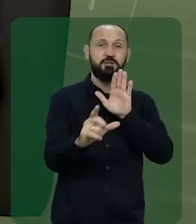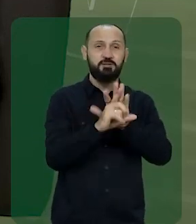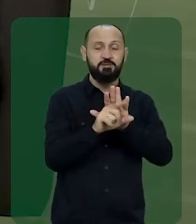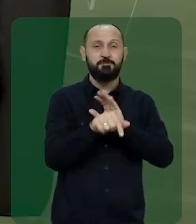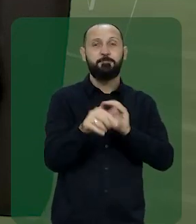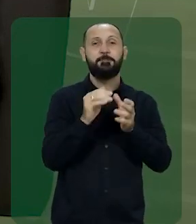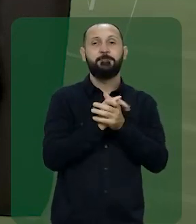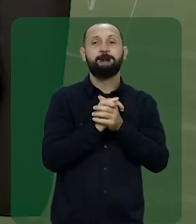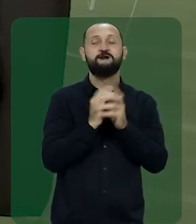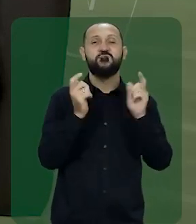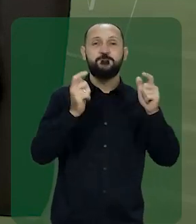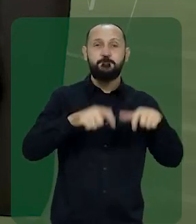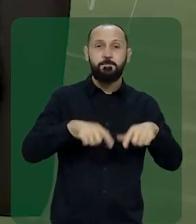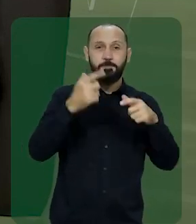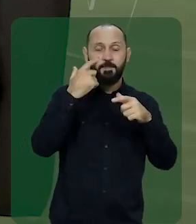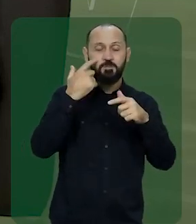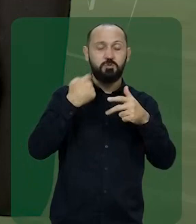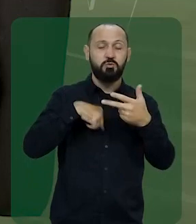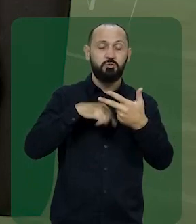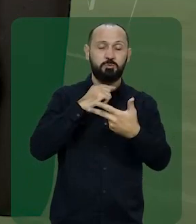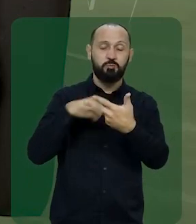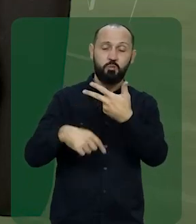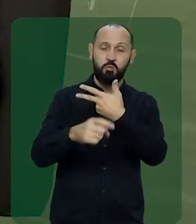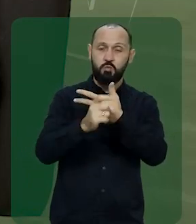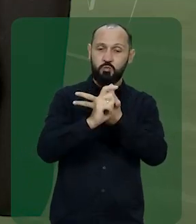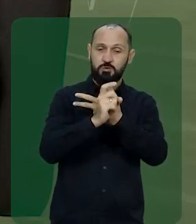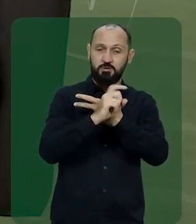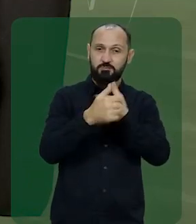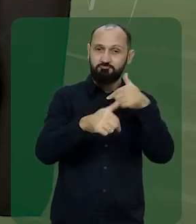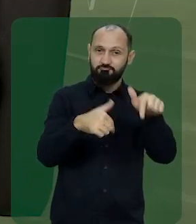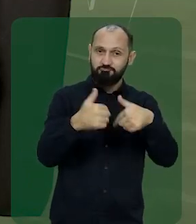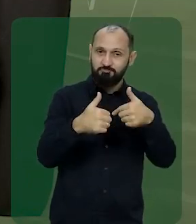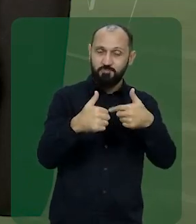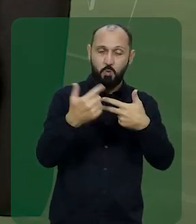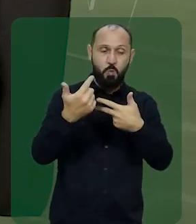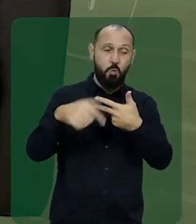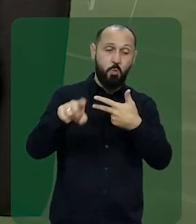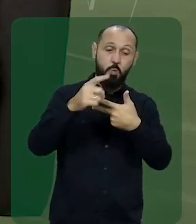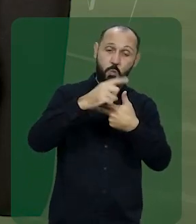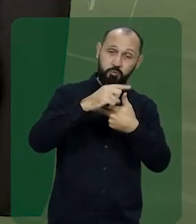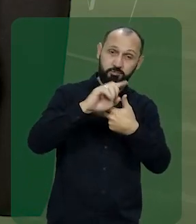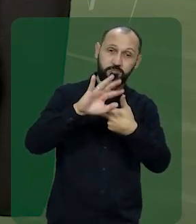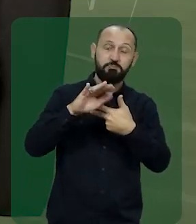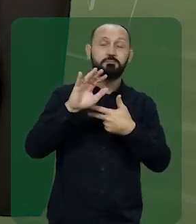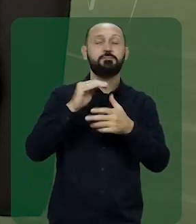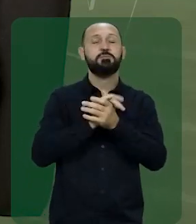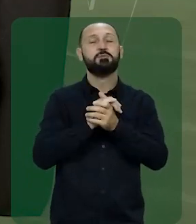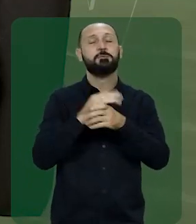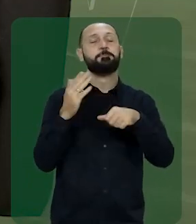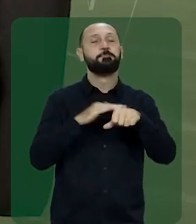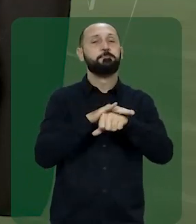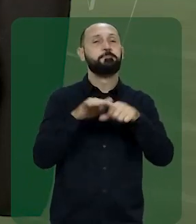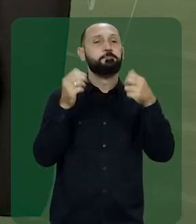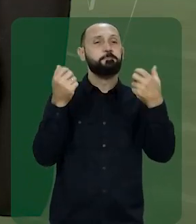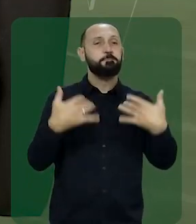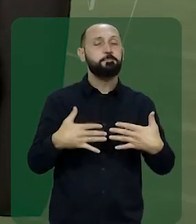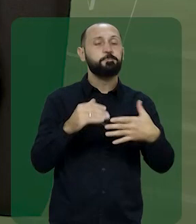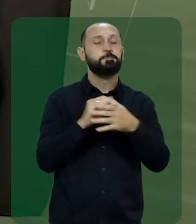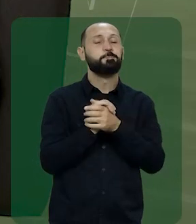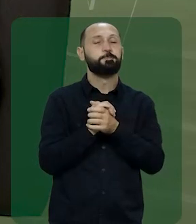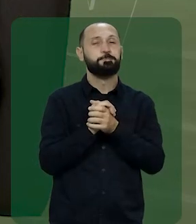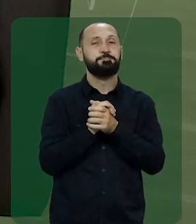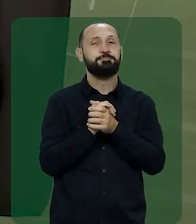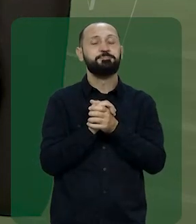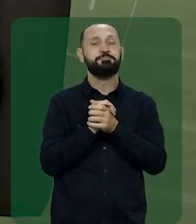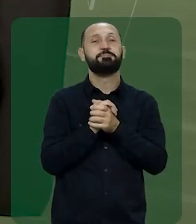que nós estamos muito felizes de saber que tem essa força aqui no parlamento, de onde saem as leis. Nós estamos em outro